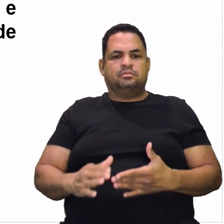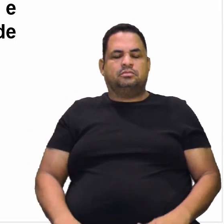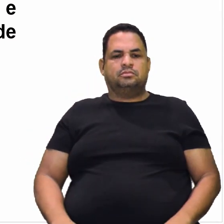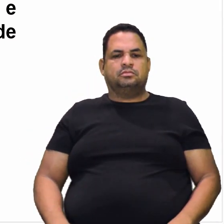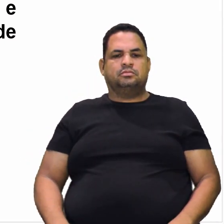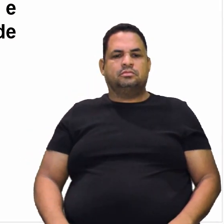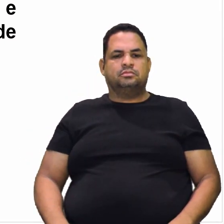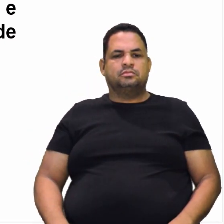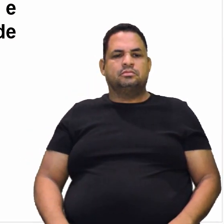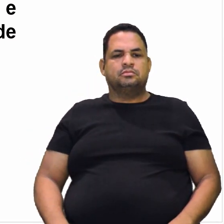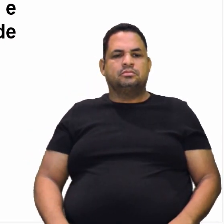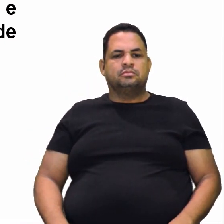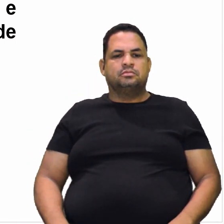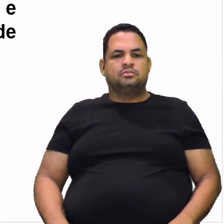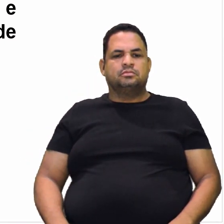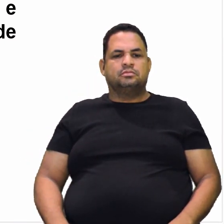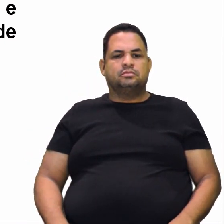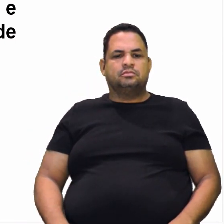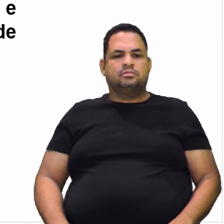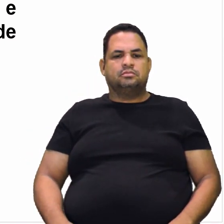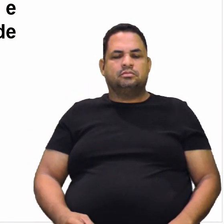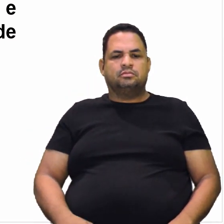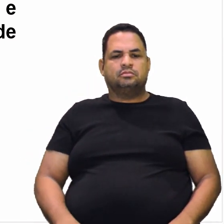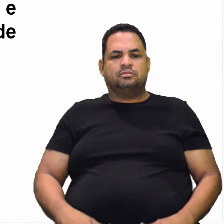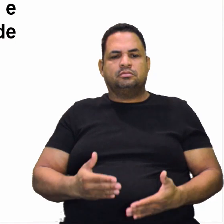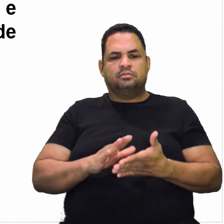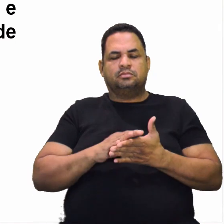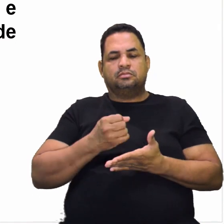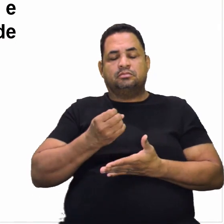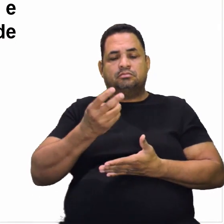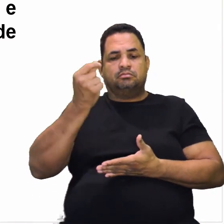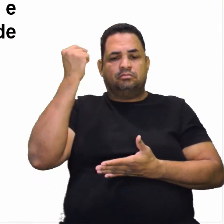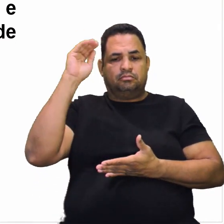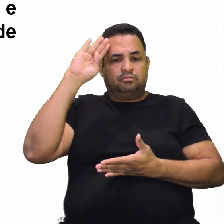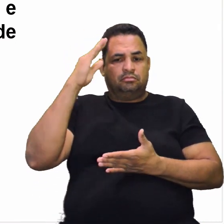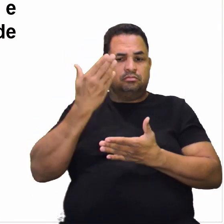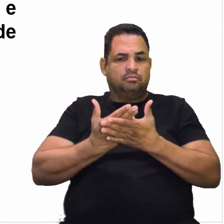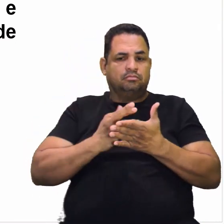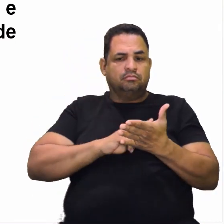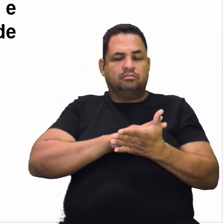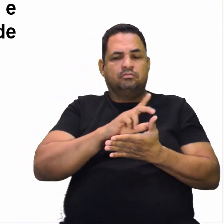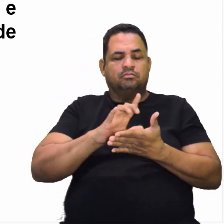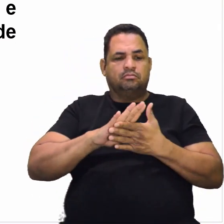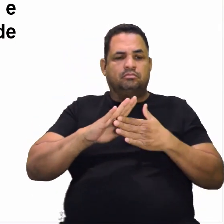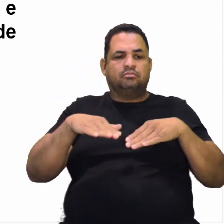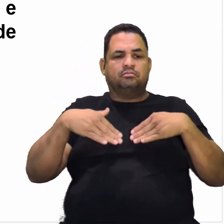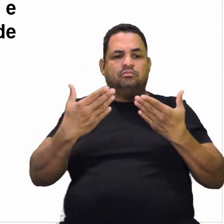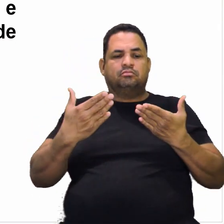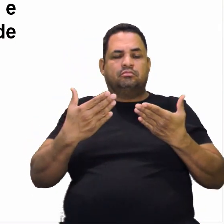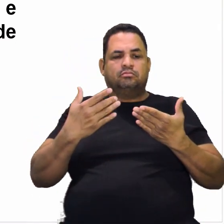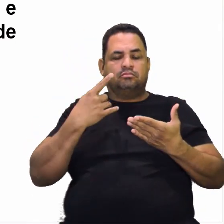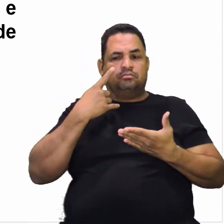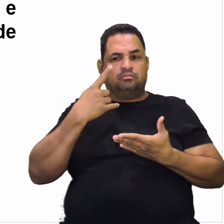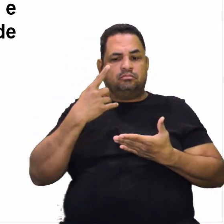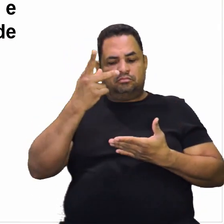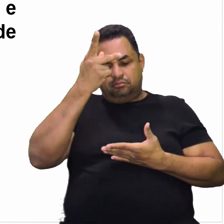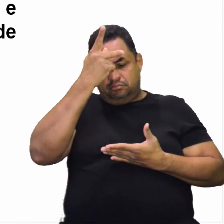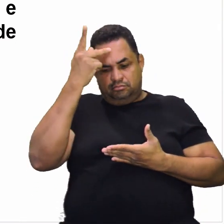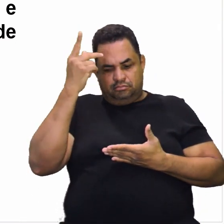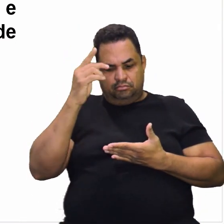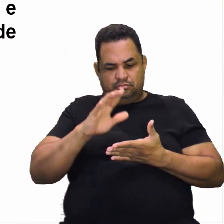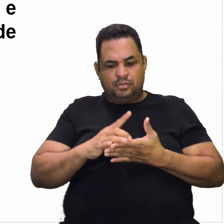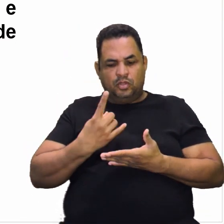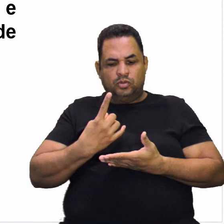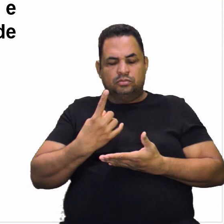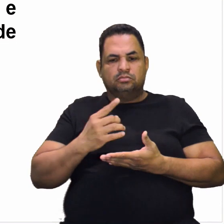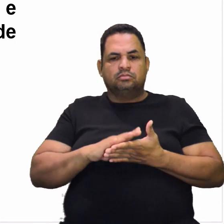eram politeístas. Os antigos egípcios acreditavam, então, em vários deuses. Toda vez que uma pessoa que acredita só em Deus,